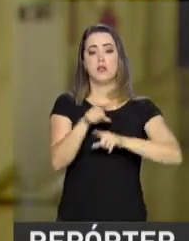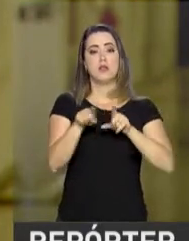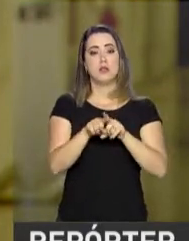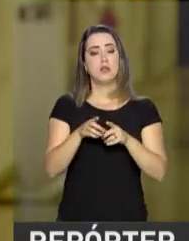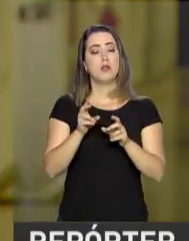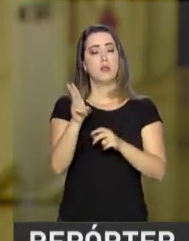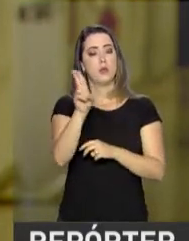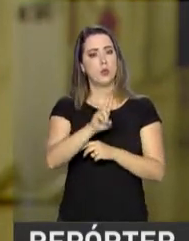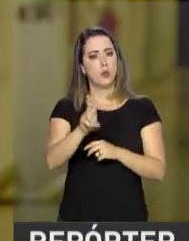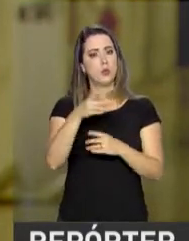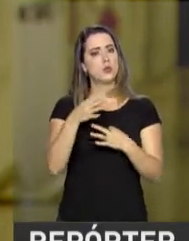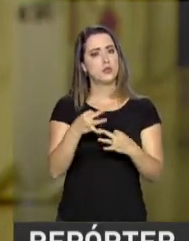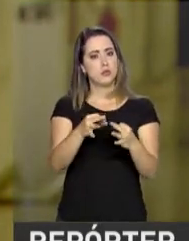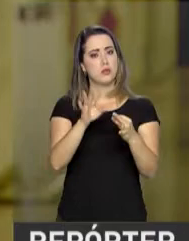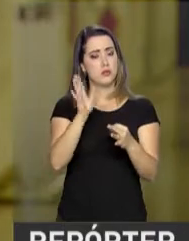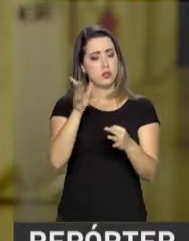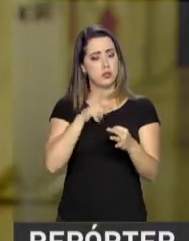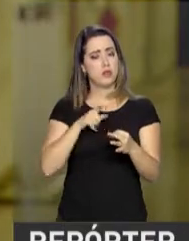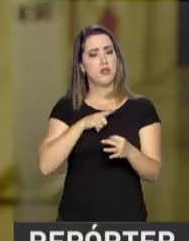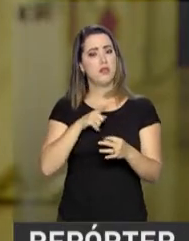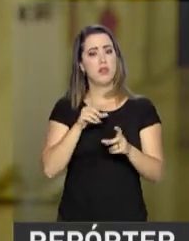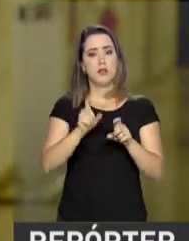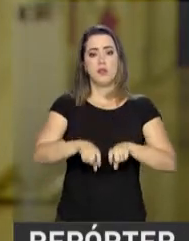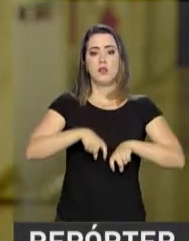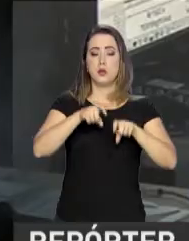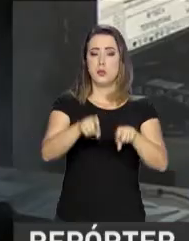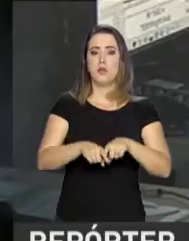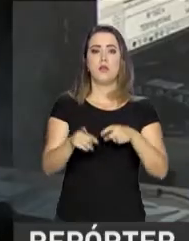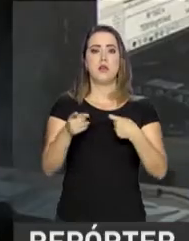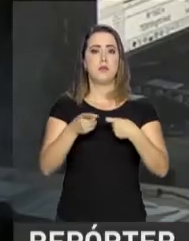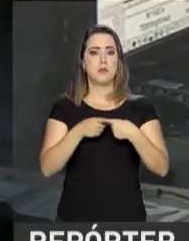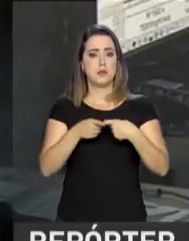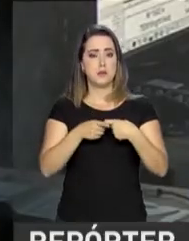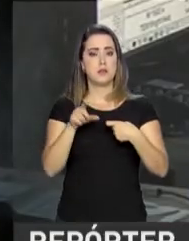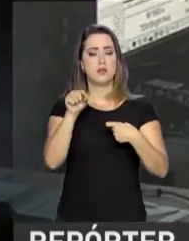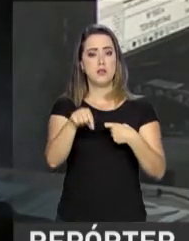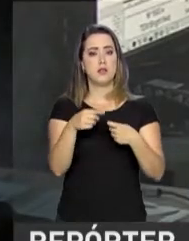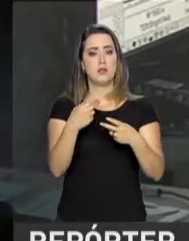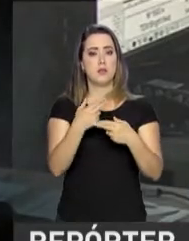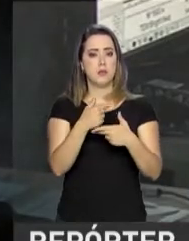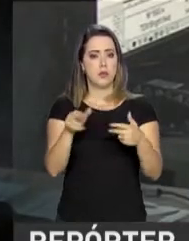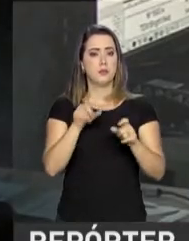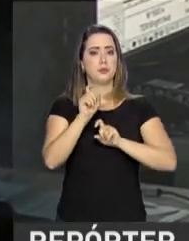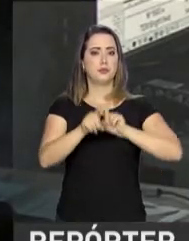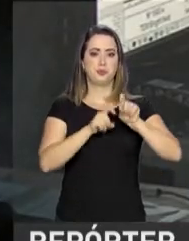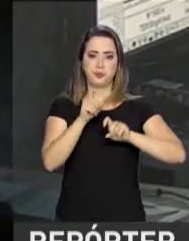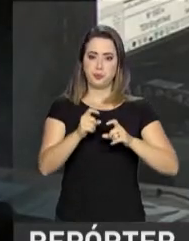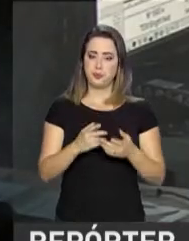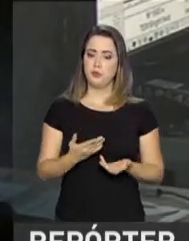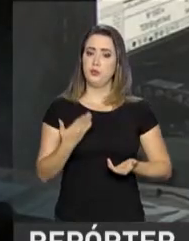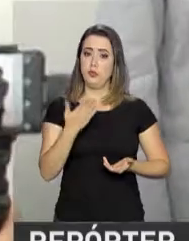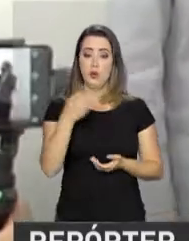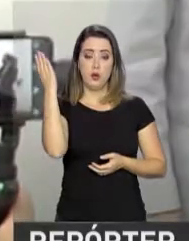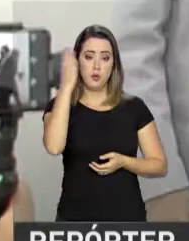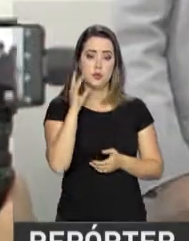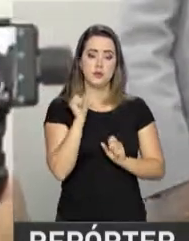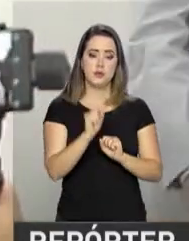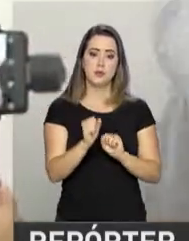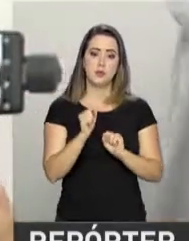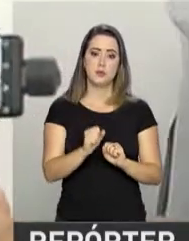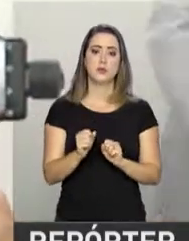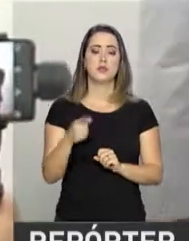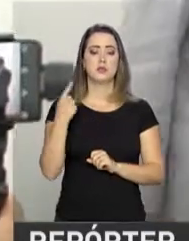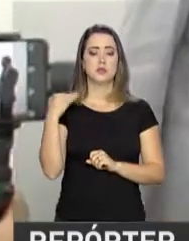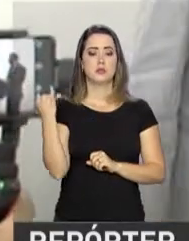na agropecuária medicina e eletrônicos e o país pode ser referência mundial nessa área nesta